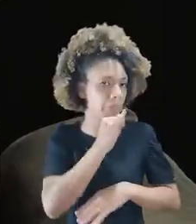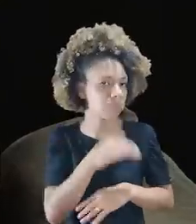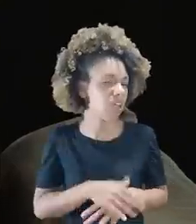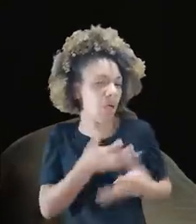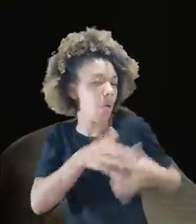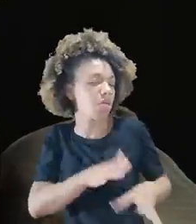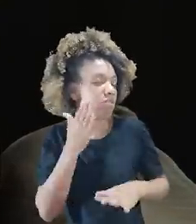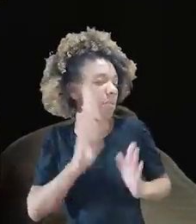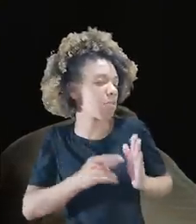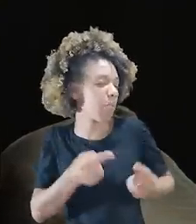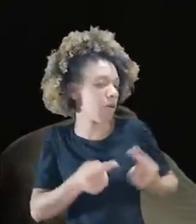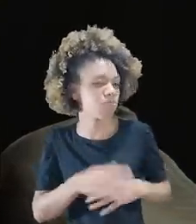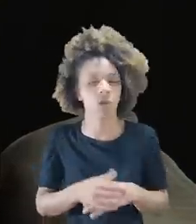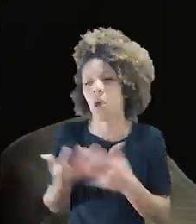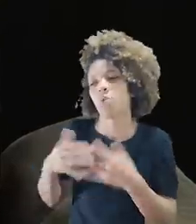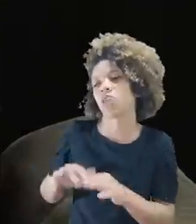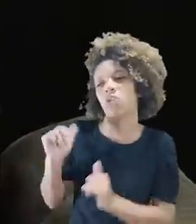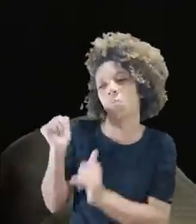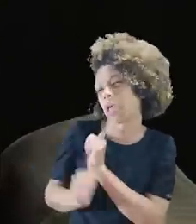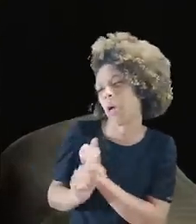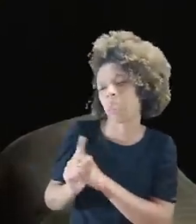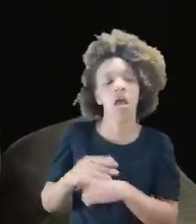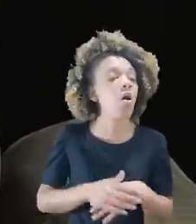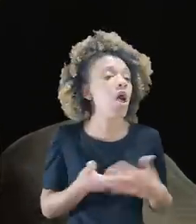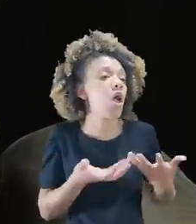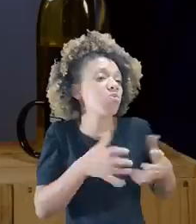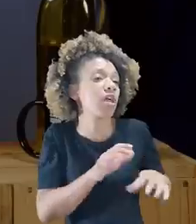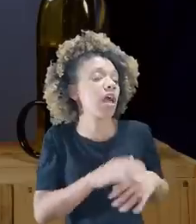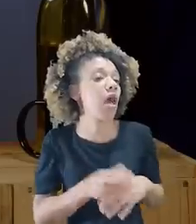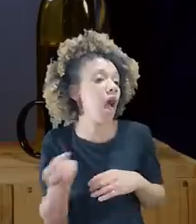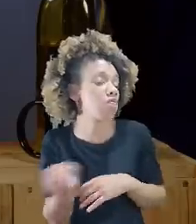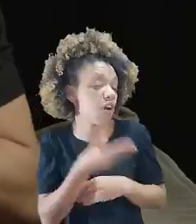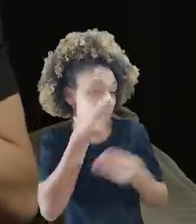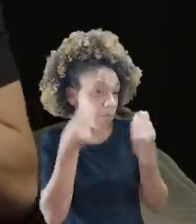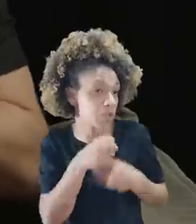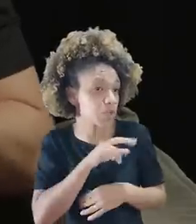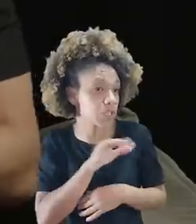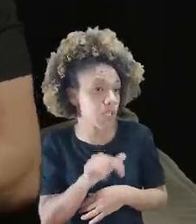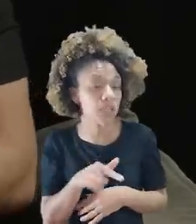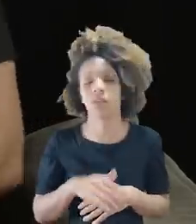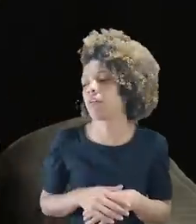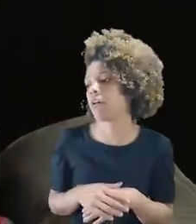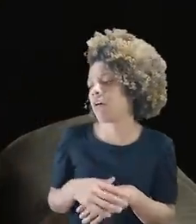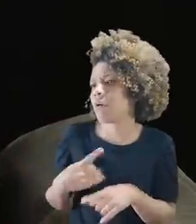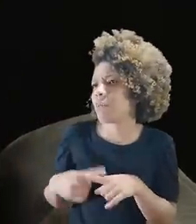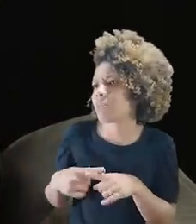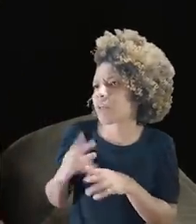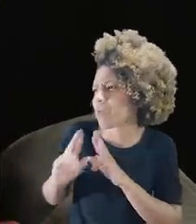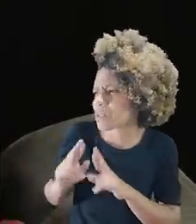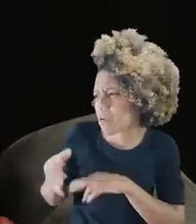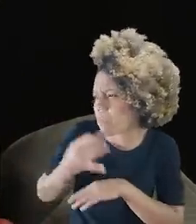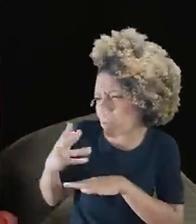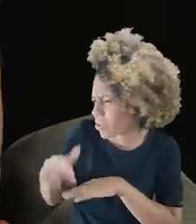tal e a gente tá vivendo uma era que parece que ser ignorante é você tá desatualizado alienado tá alienado só que às vezes o que você tá me falando